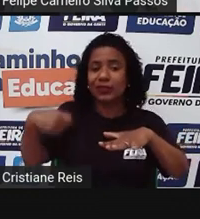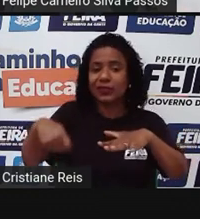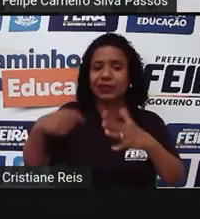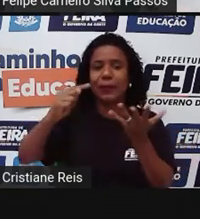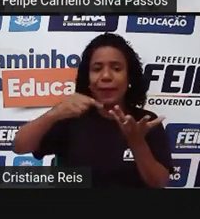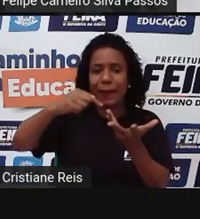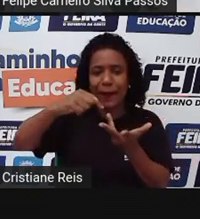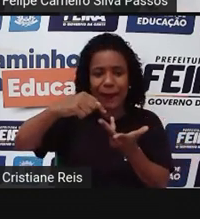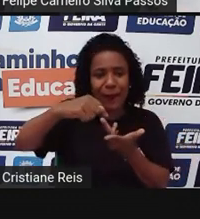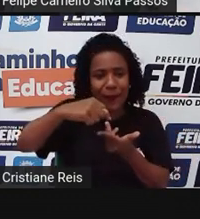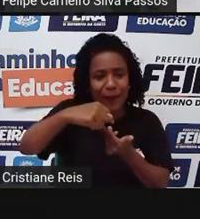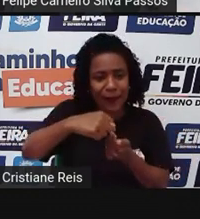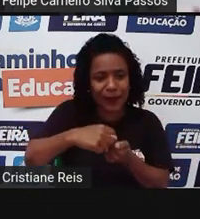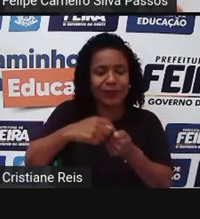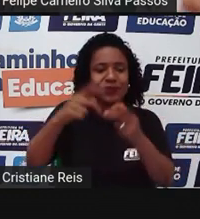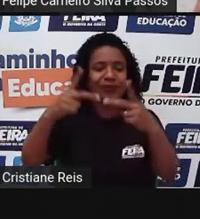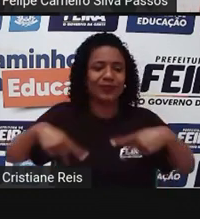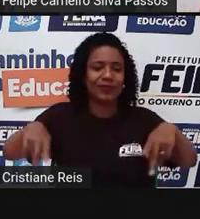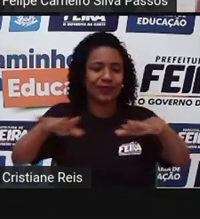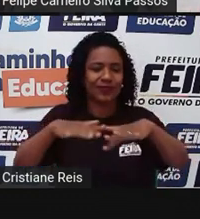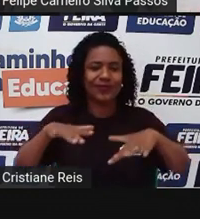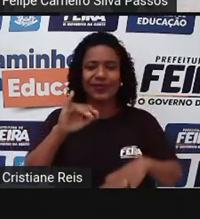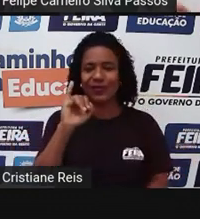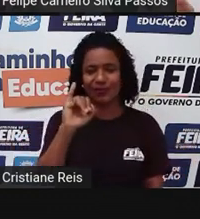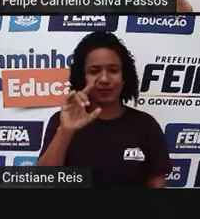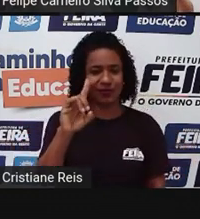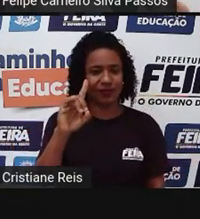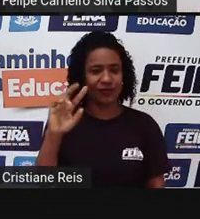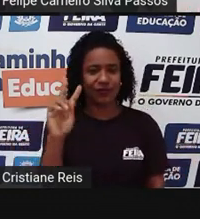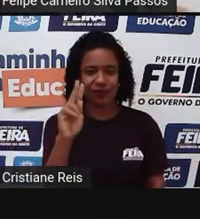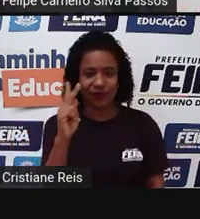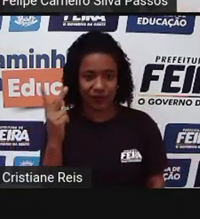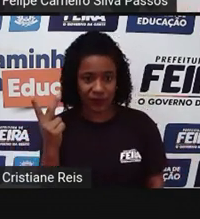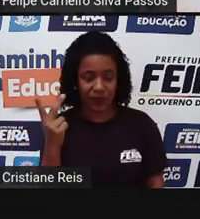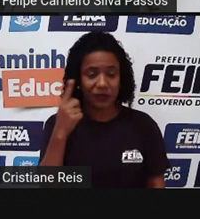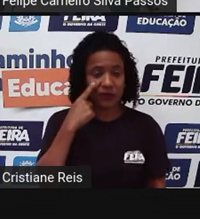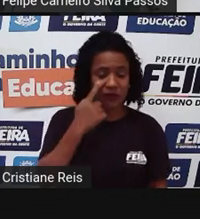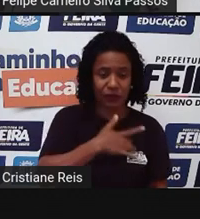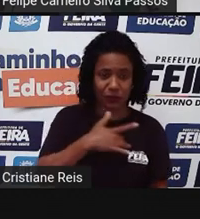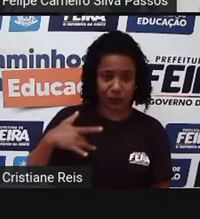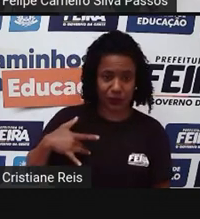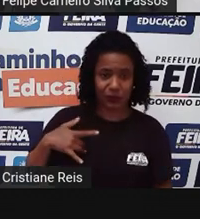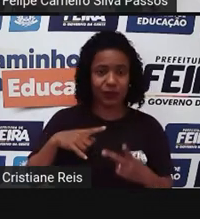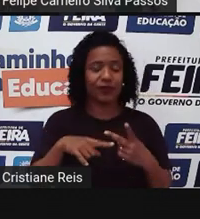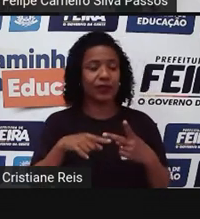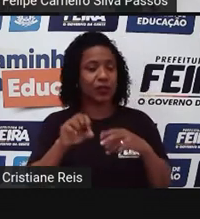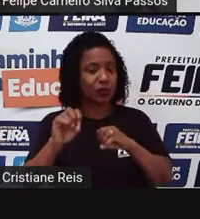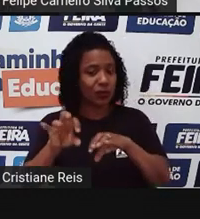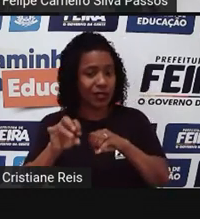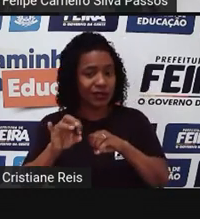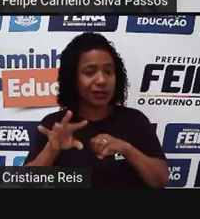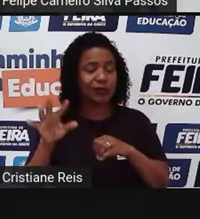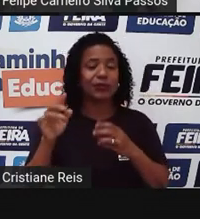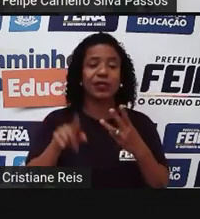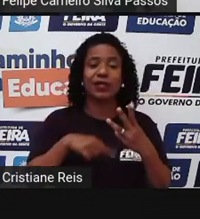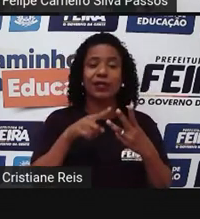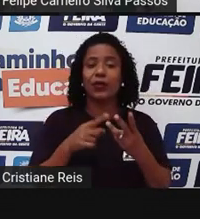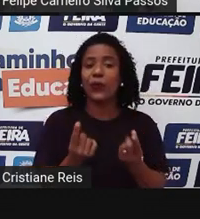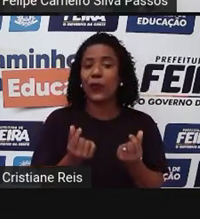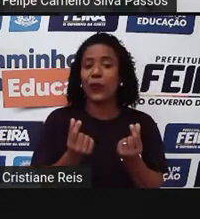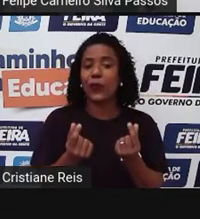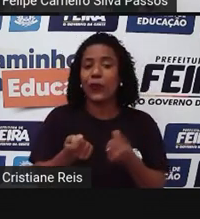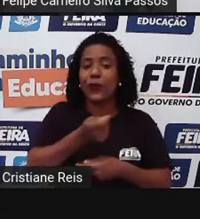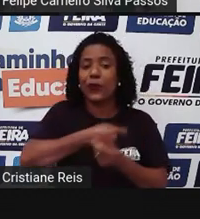população, baseado basicamente, né, em saúde, educação e renda, quanto que as pessoas conseguem ganhar.